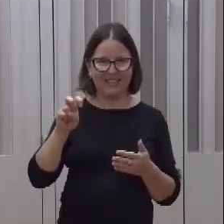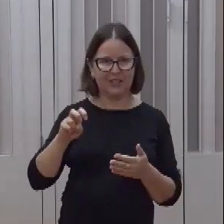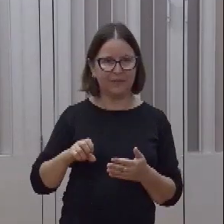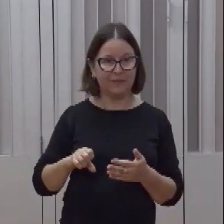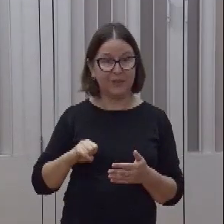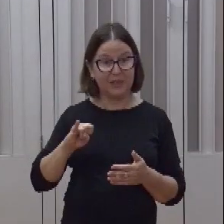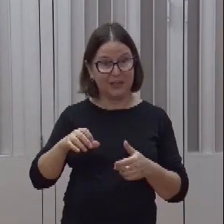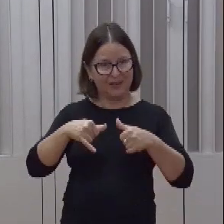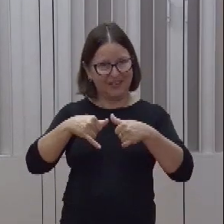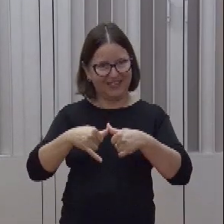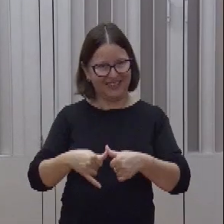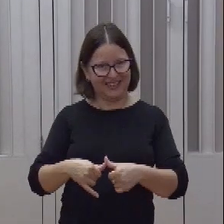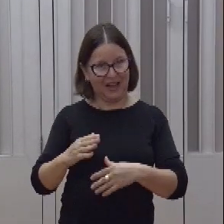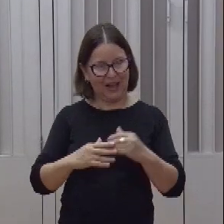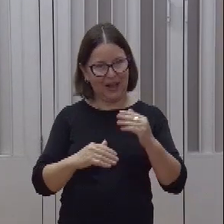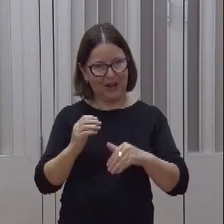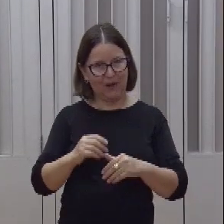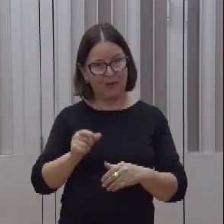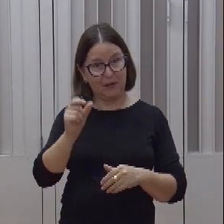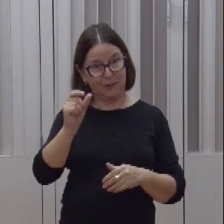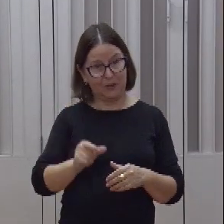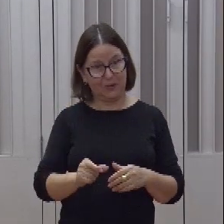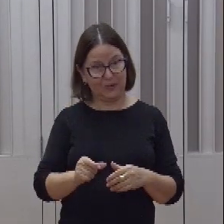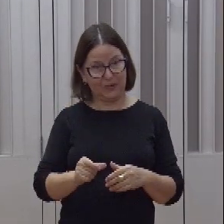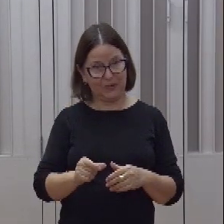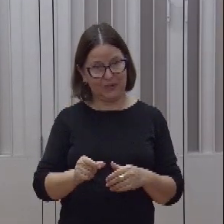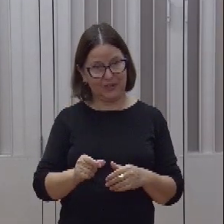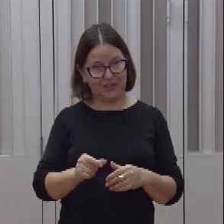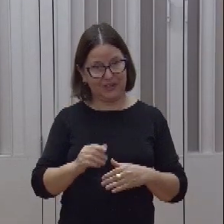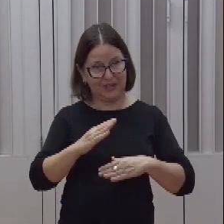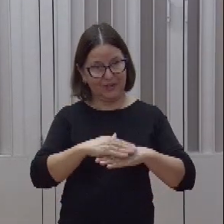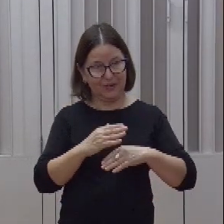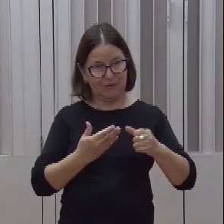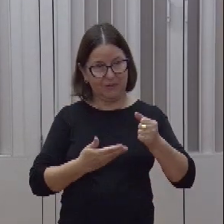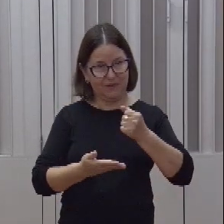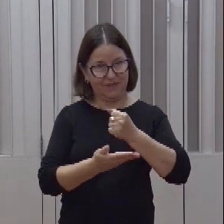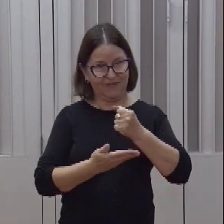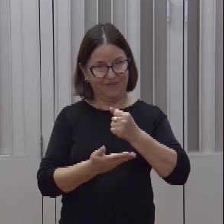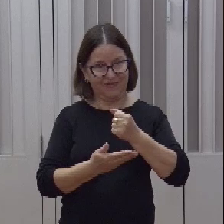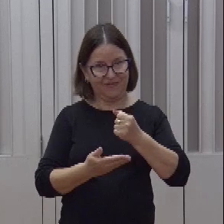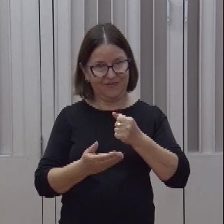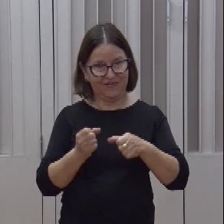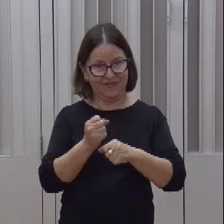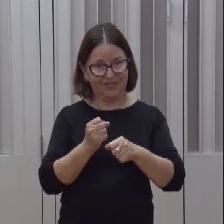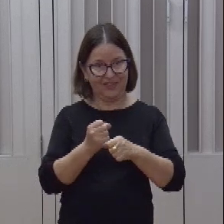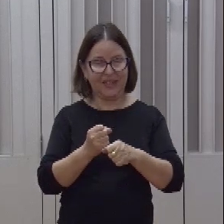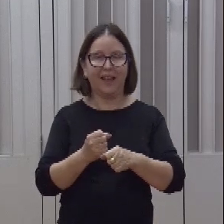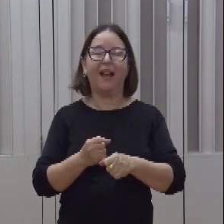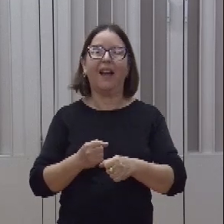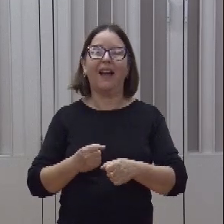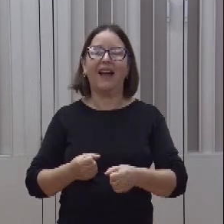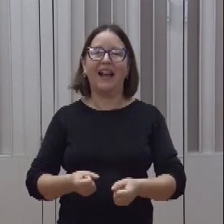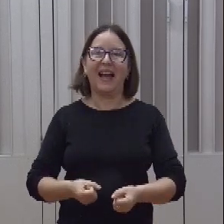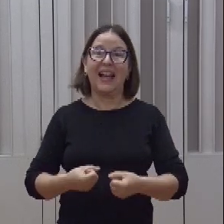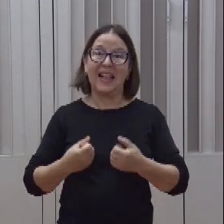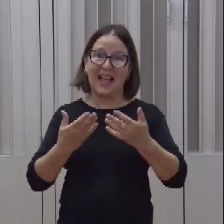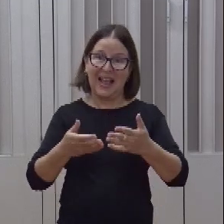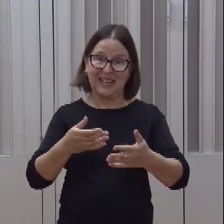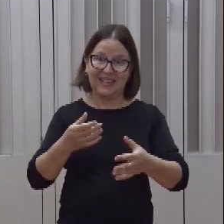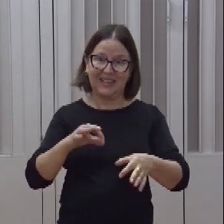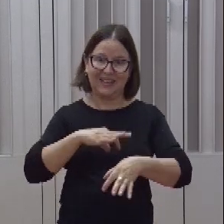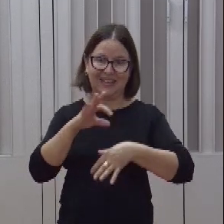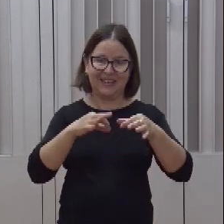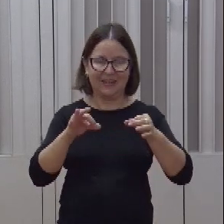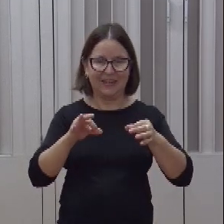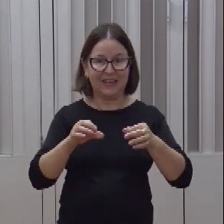Se permanecer a obra de alguém que sobre o fundamento edificou, esse receberá galardão. Se a obra de alguém